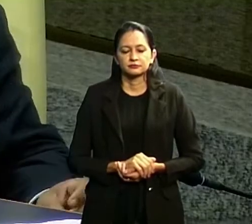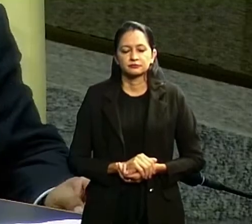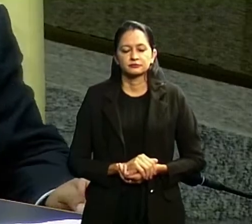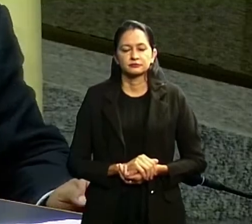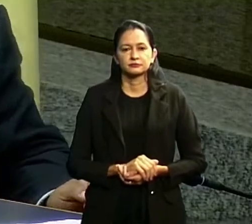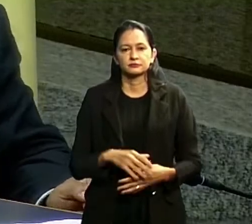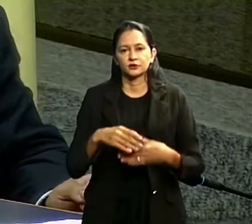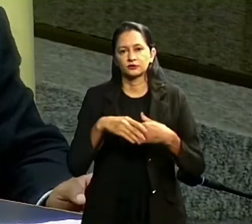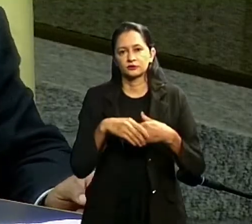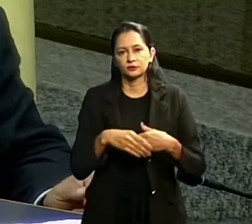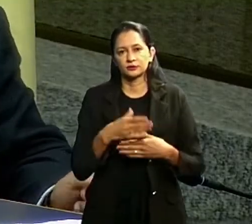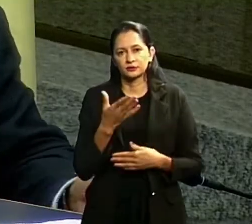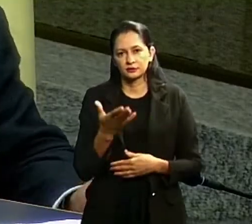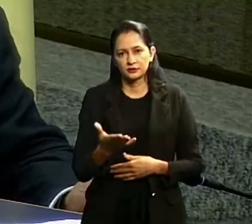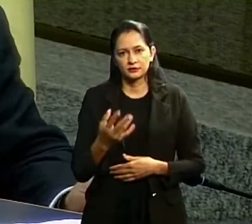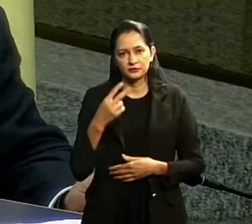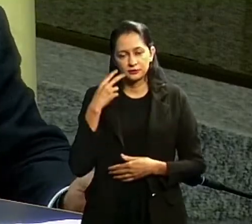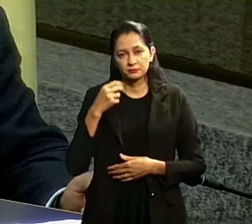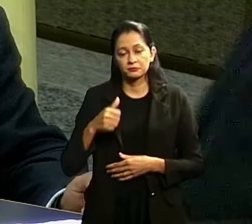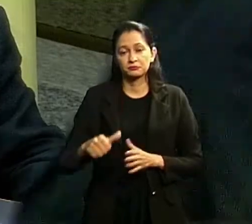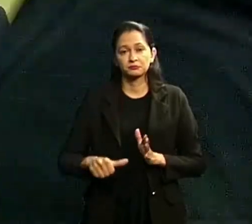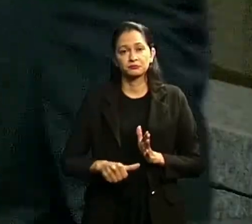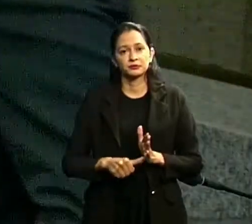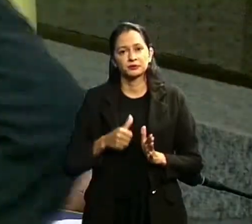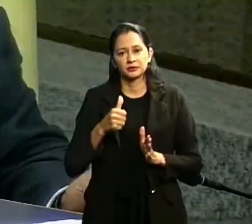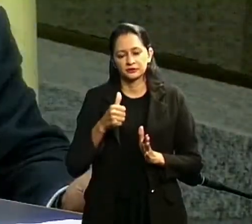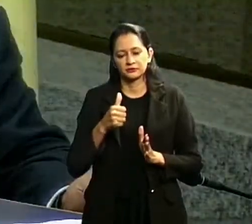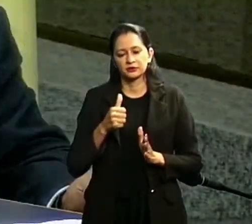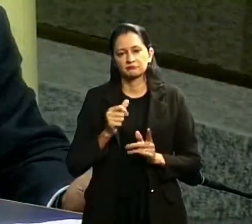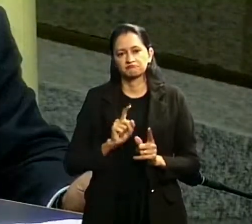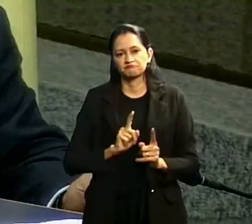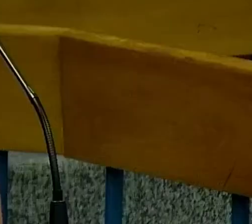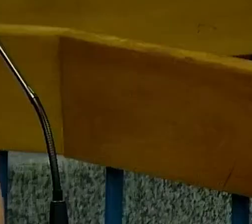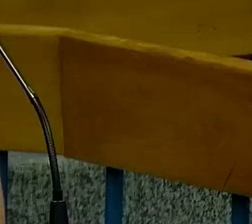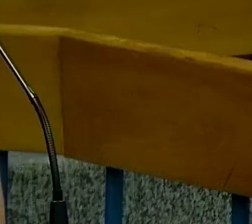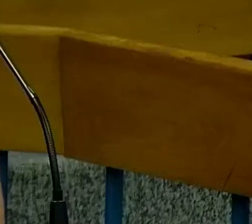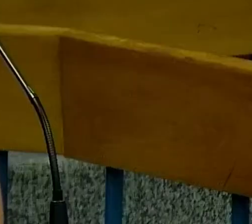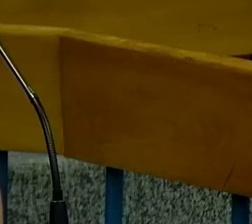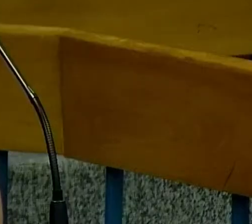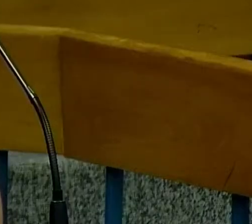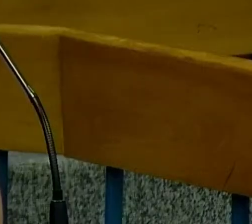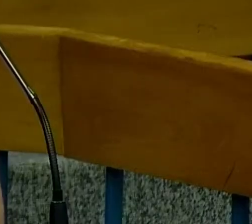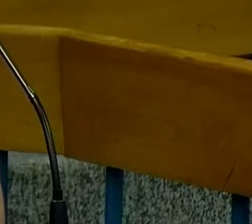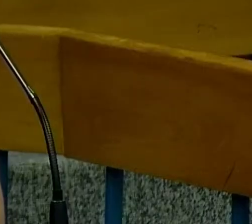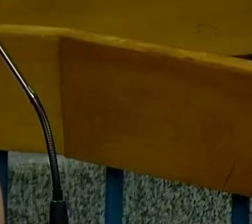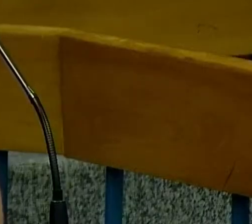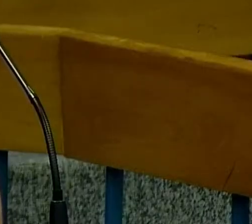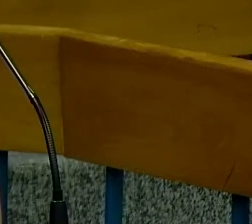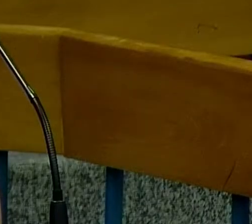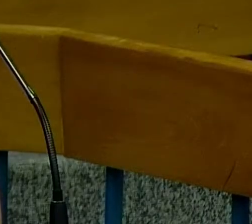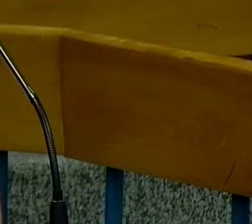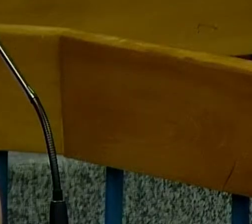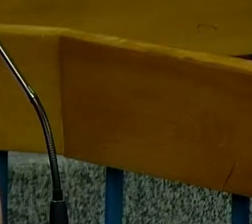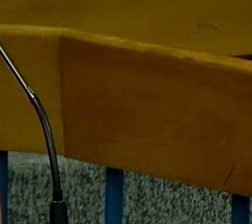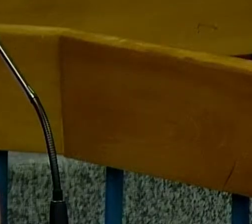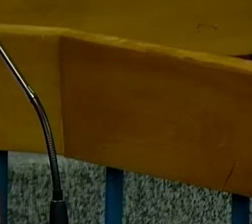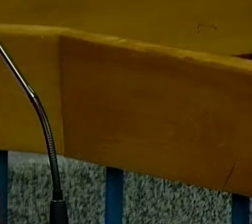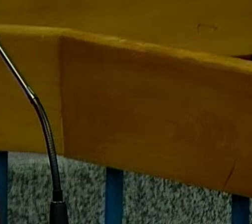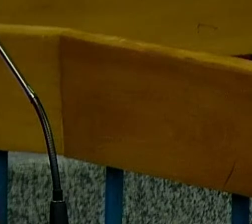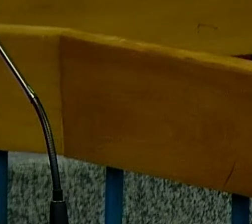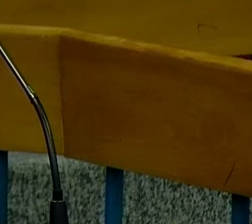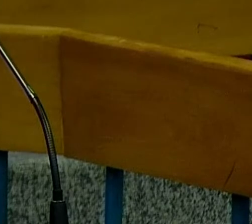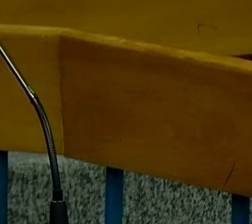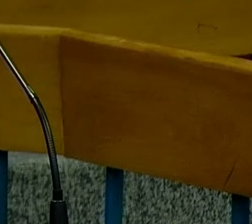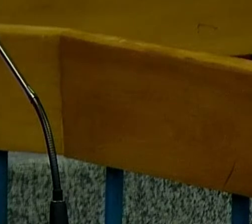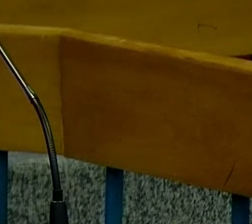Vereadora, primeira vez que eu estou a ver, já vi essa polêmica, e a polêmica não é o meu objetivo, mas eu